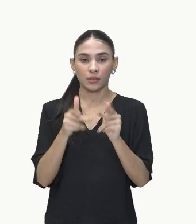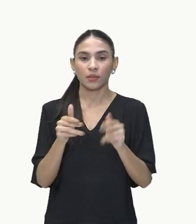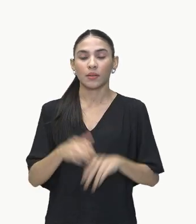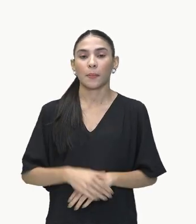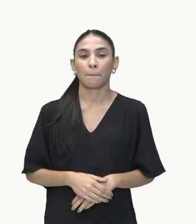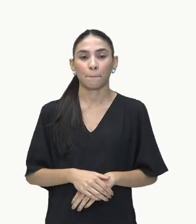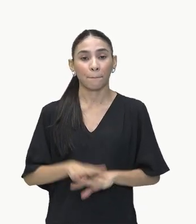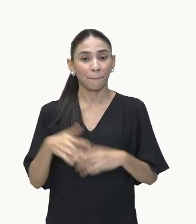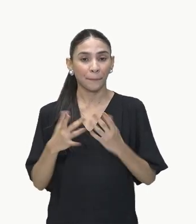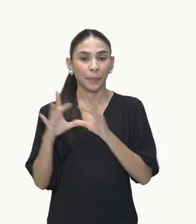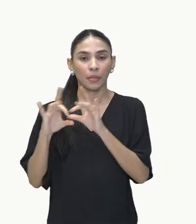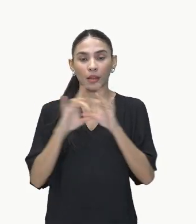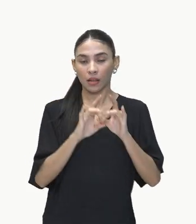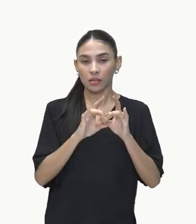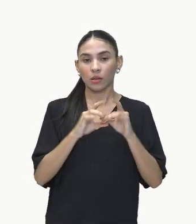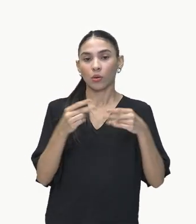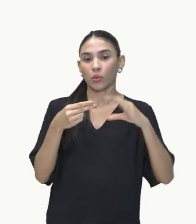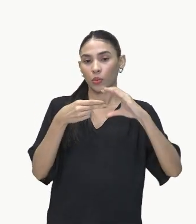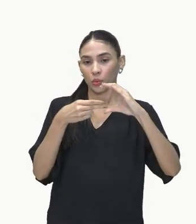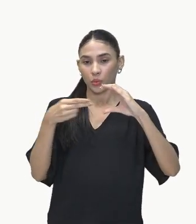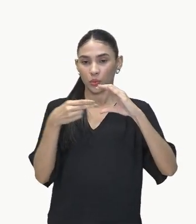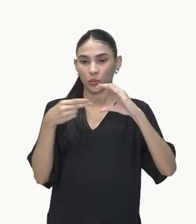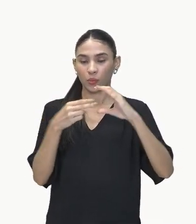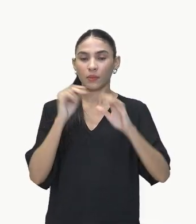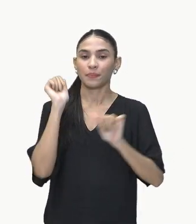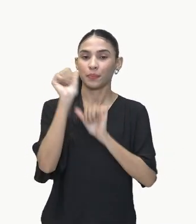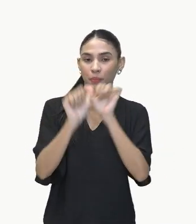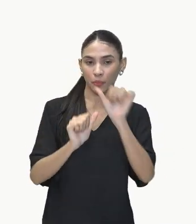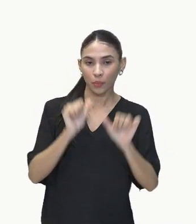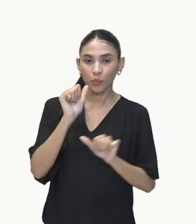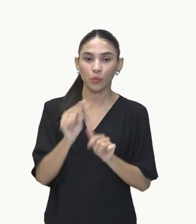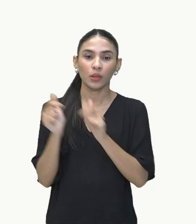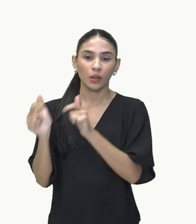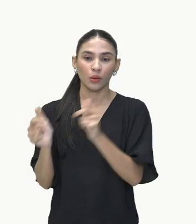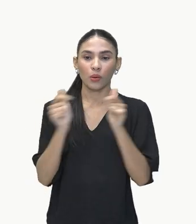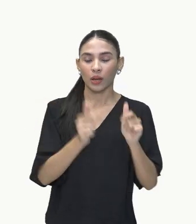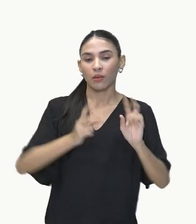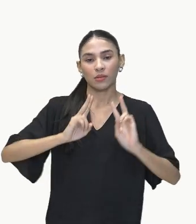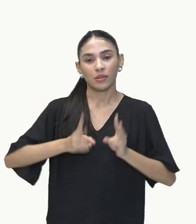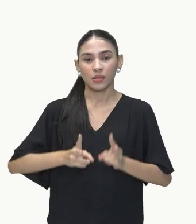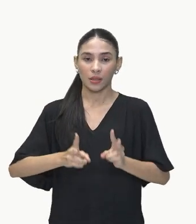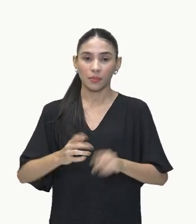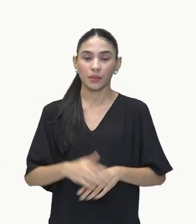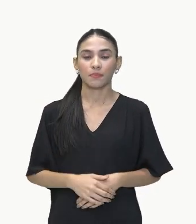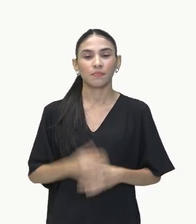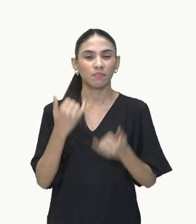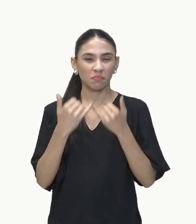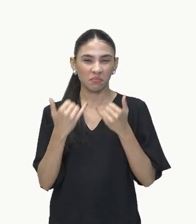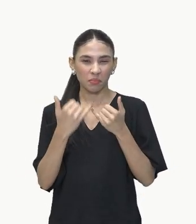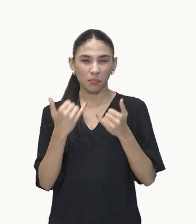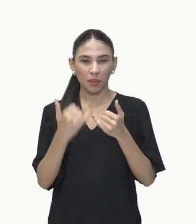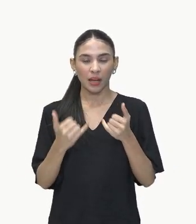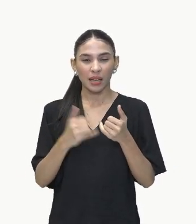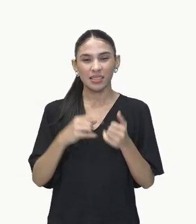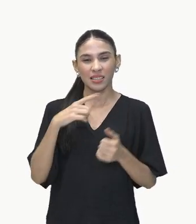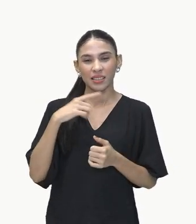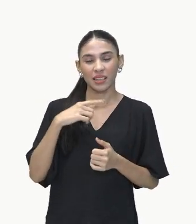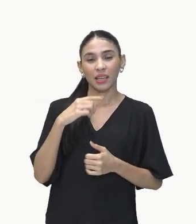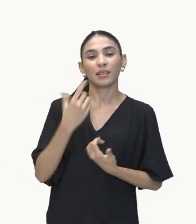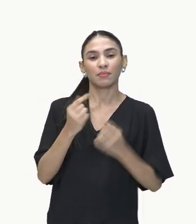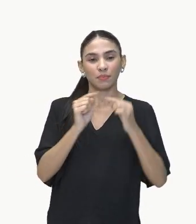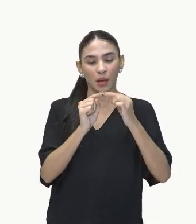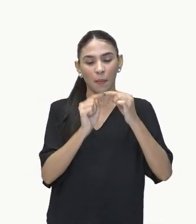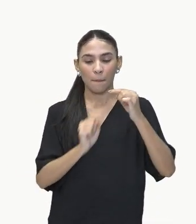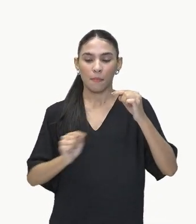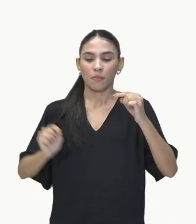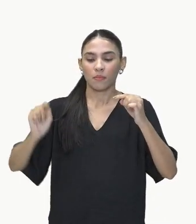essas ligações duplas, elas ficam mudando de lugar o tempo todo, parece que tem um círculo aqui no meio.